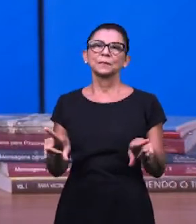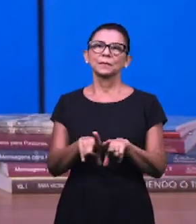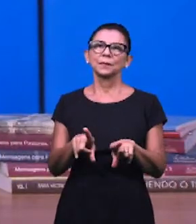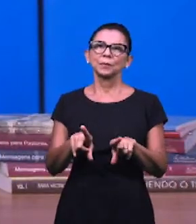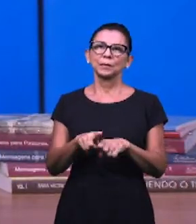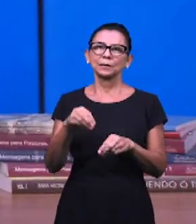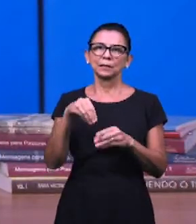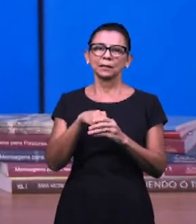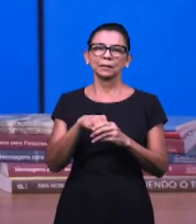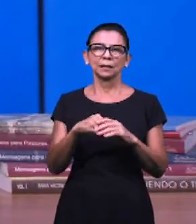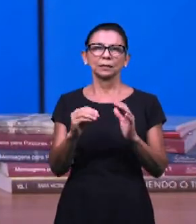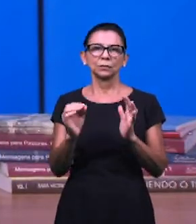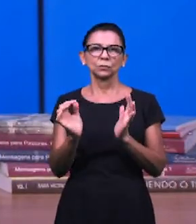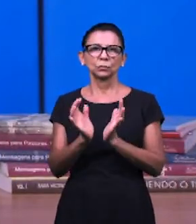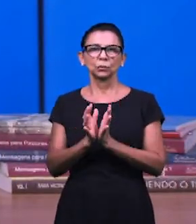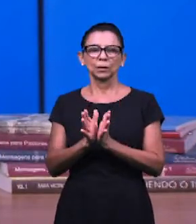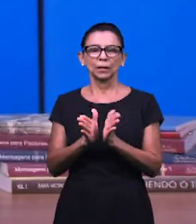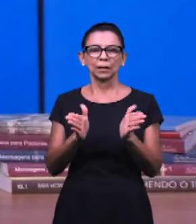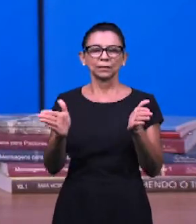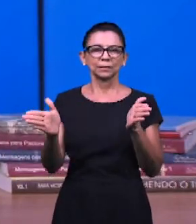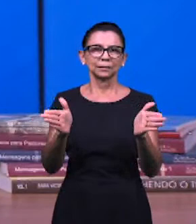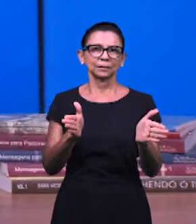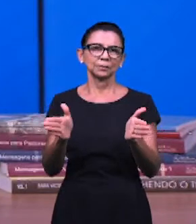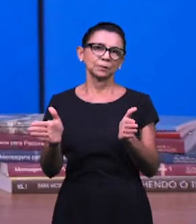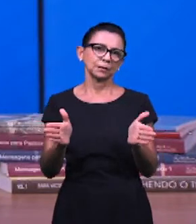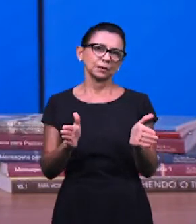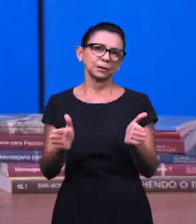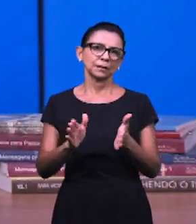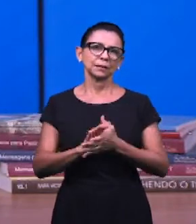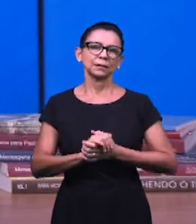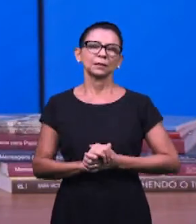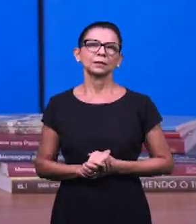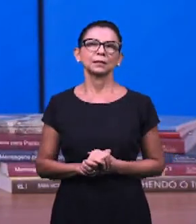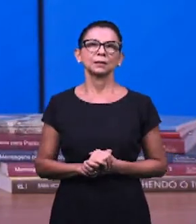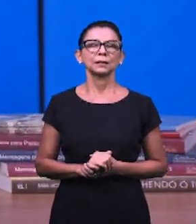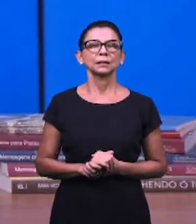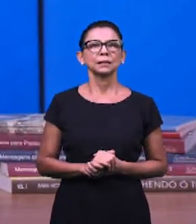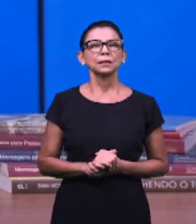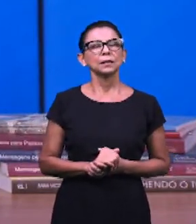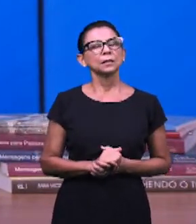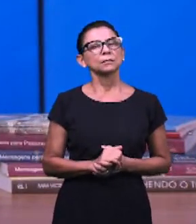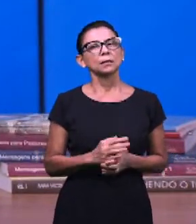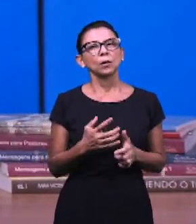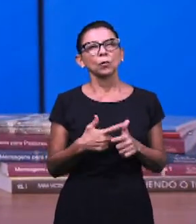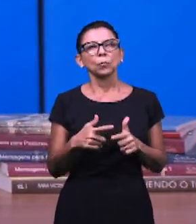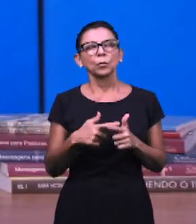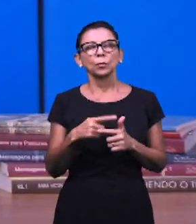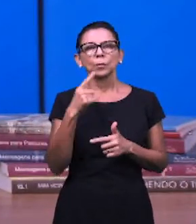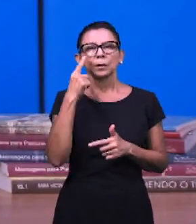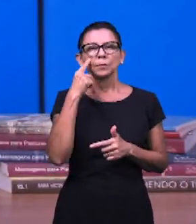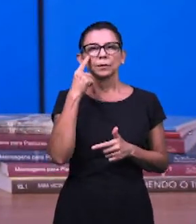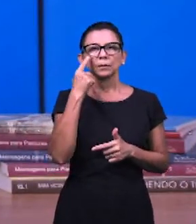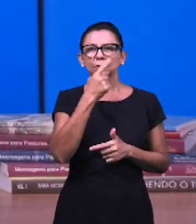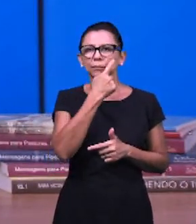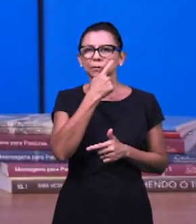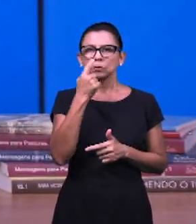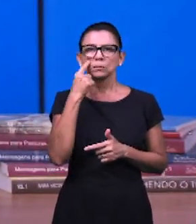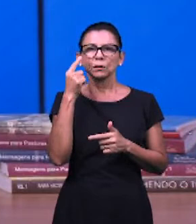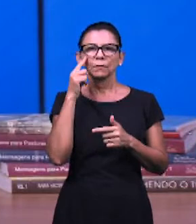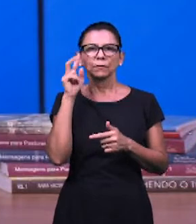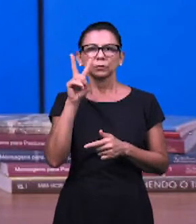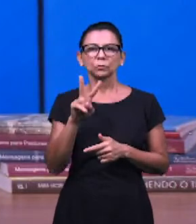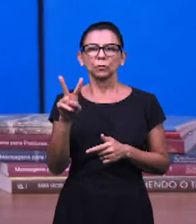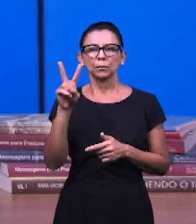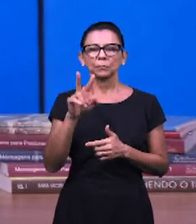do grupo de acessibilidade da igreja, em razão de alguma deficiência visual que o companheiro